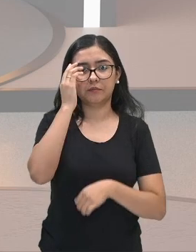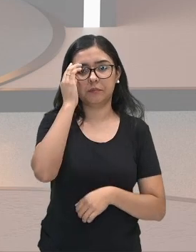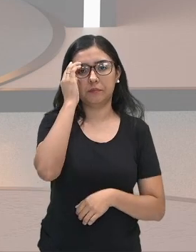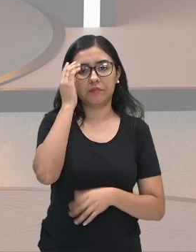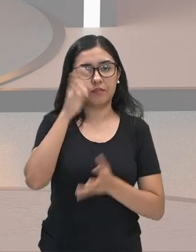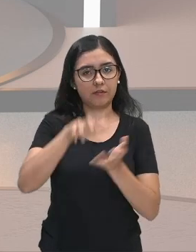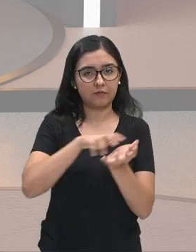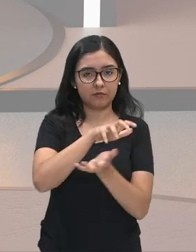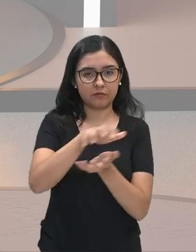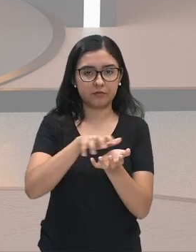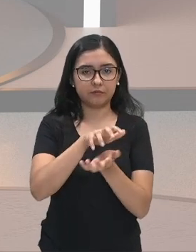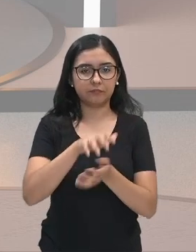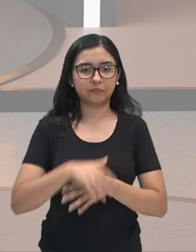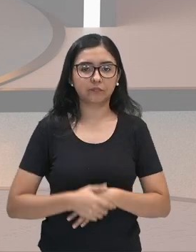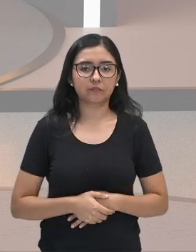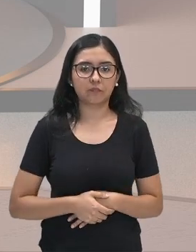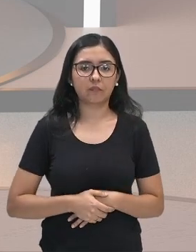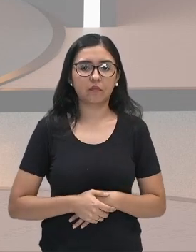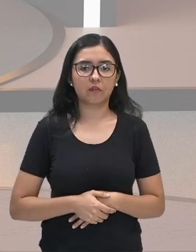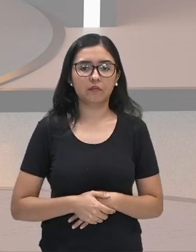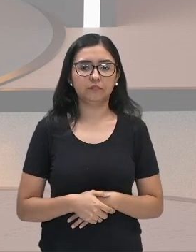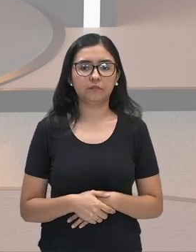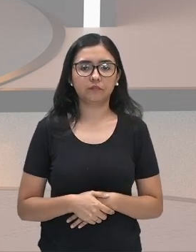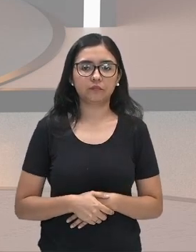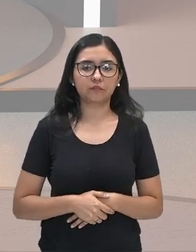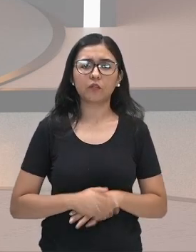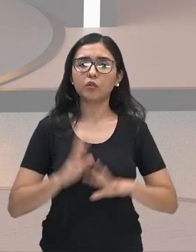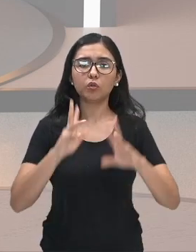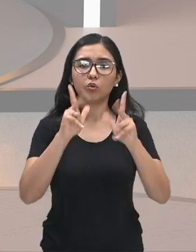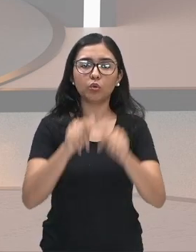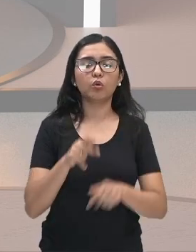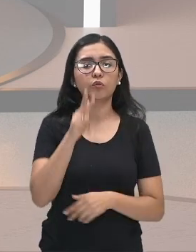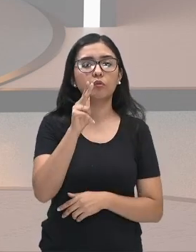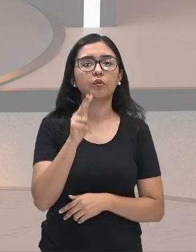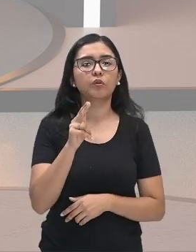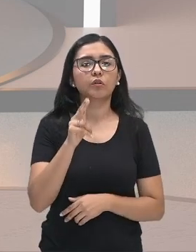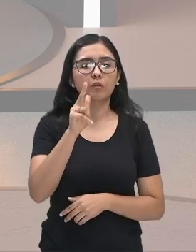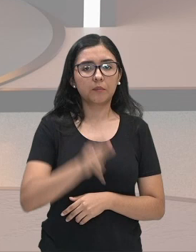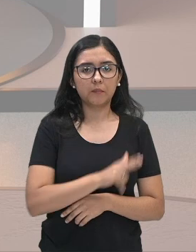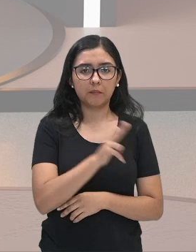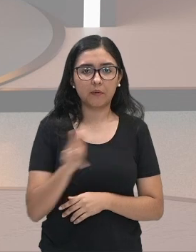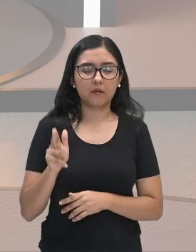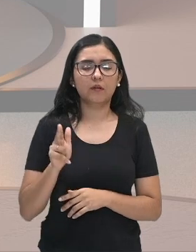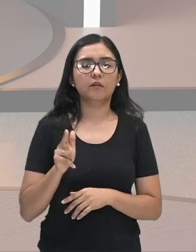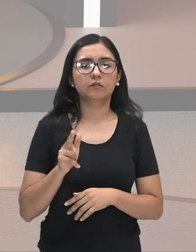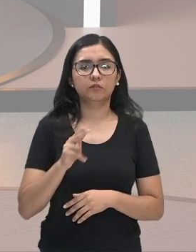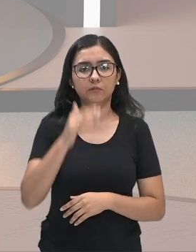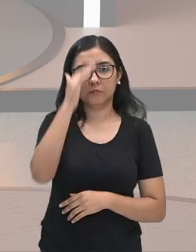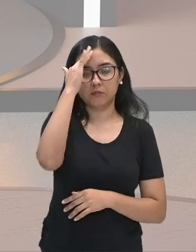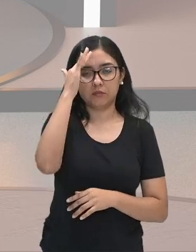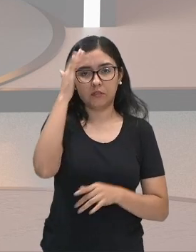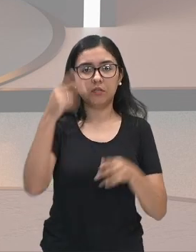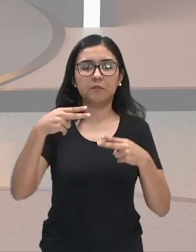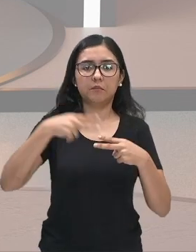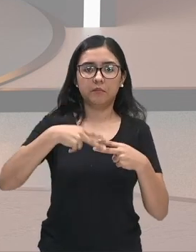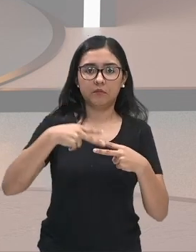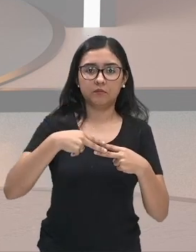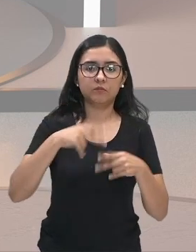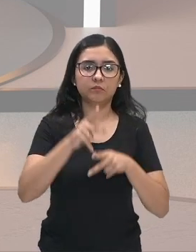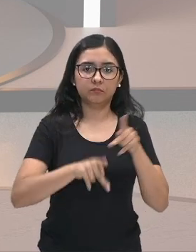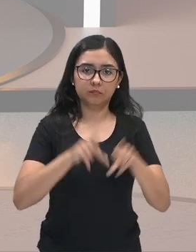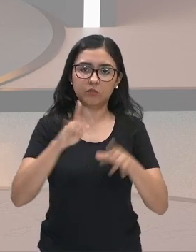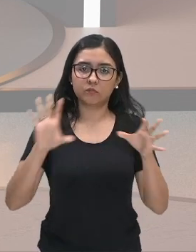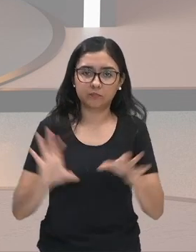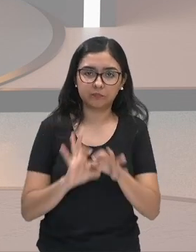revolução. Todos padres militares, maçons e populares se uniram pelo